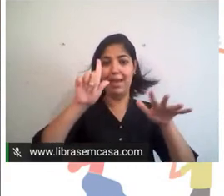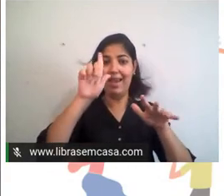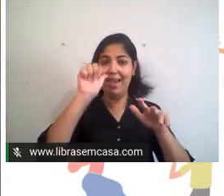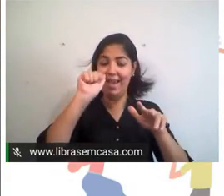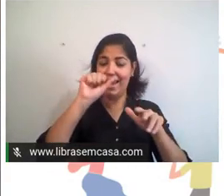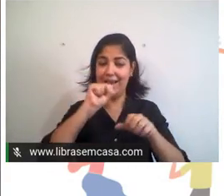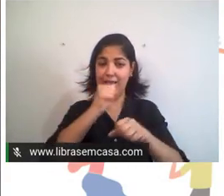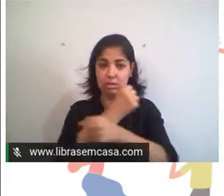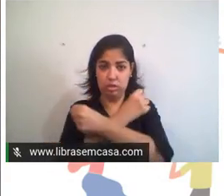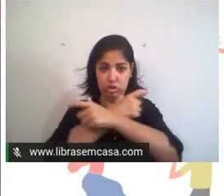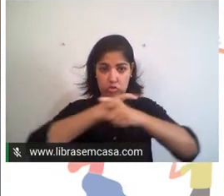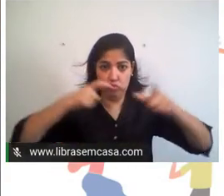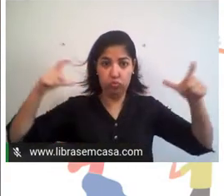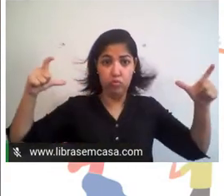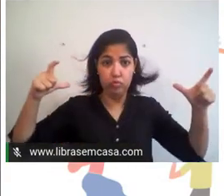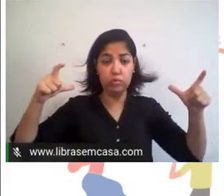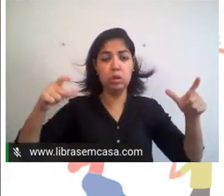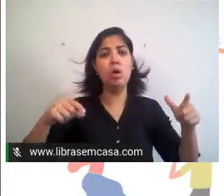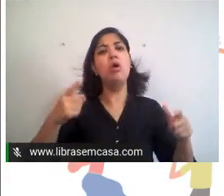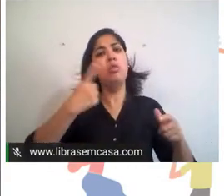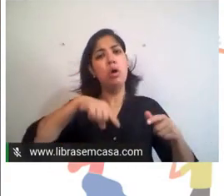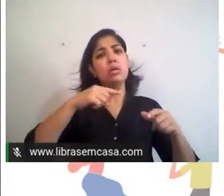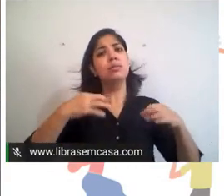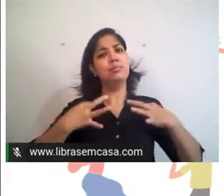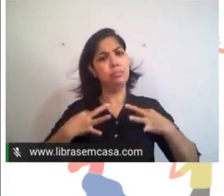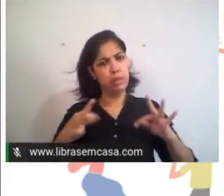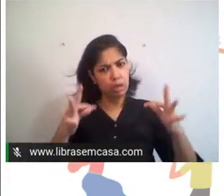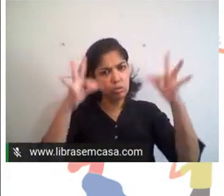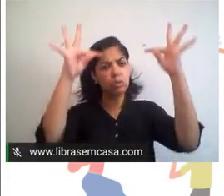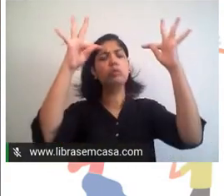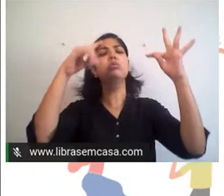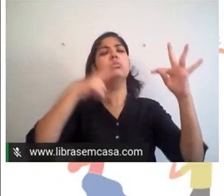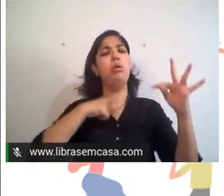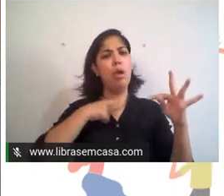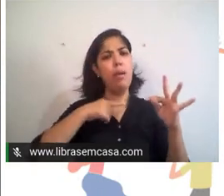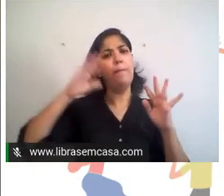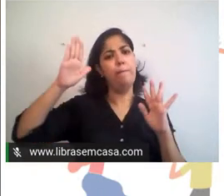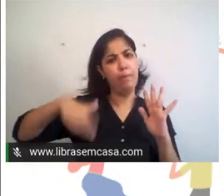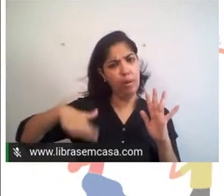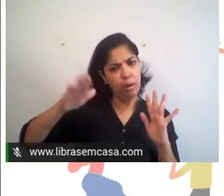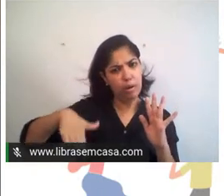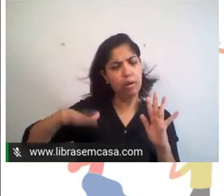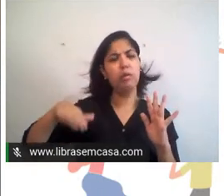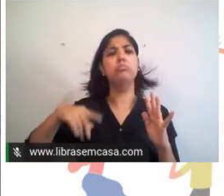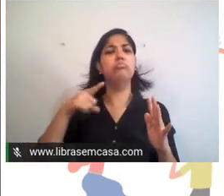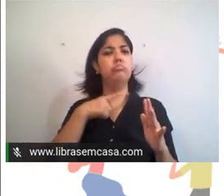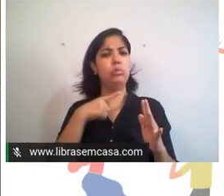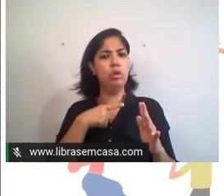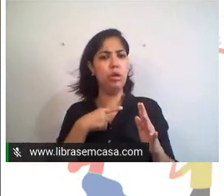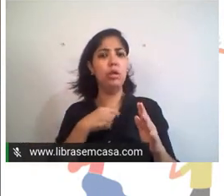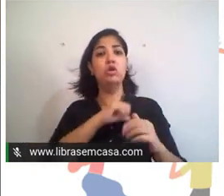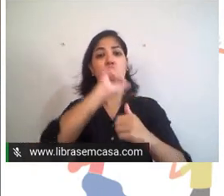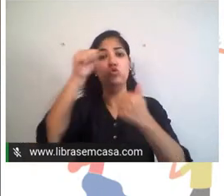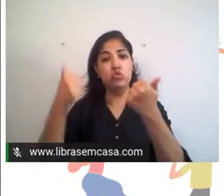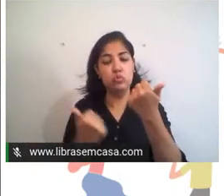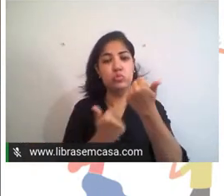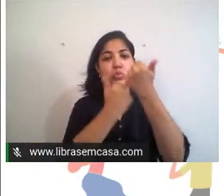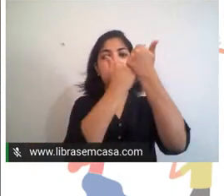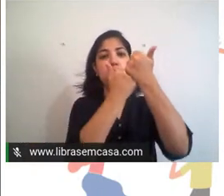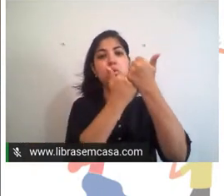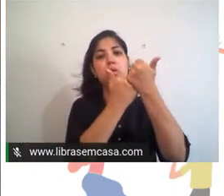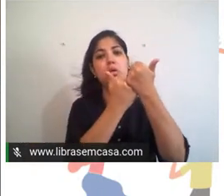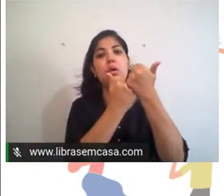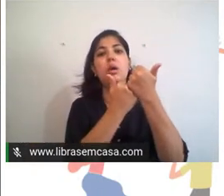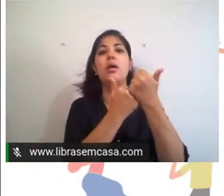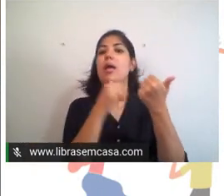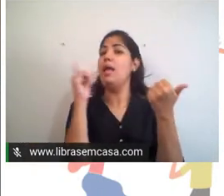novas tecnologias. Já temos tecnologia a preços competitivos para substituir, por exemplo, a produção de